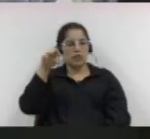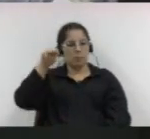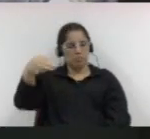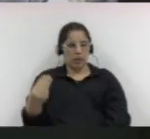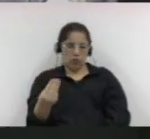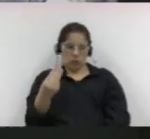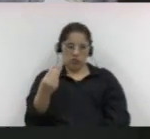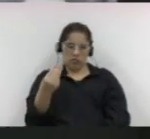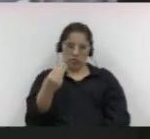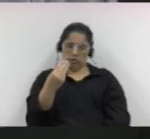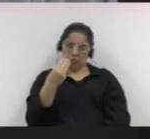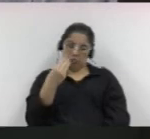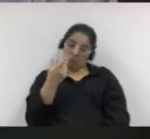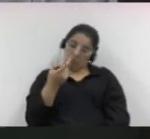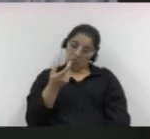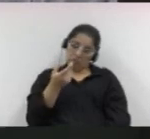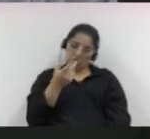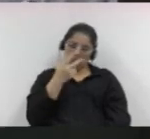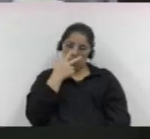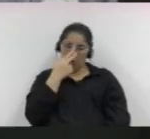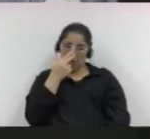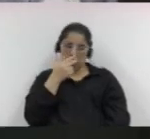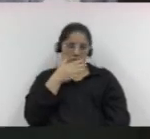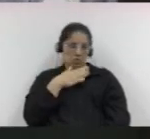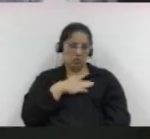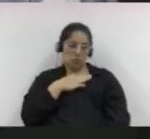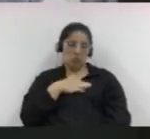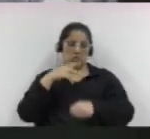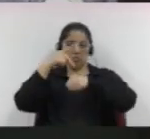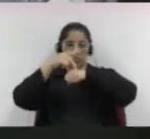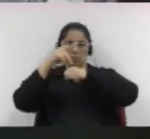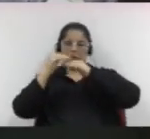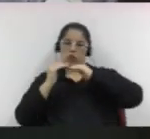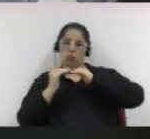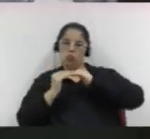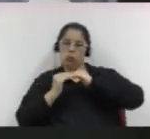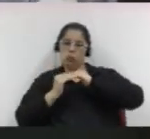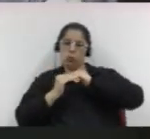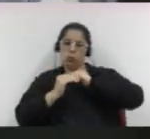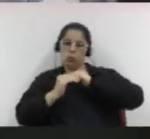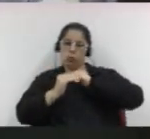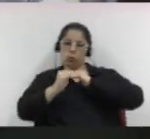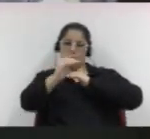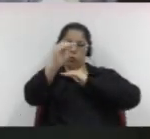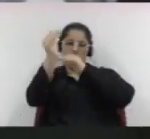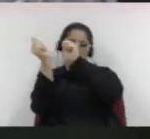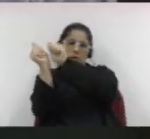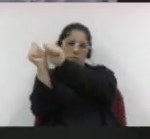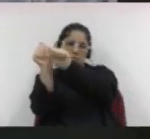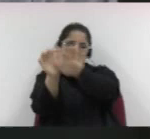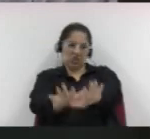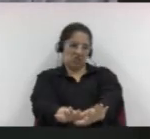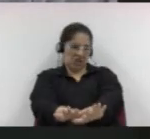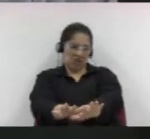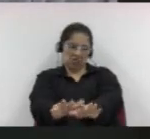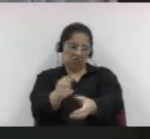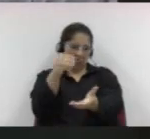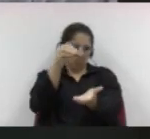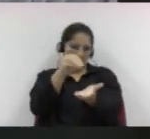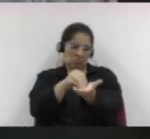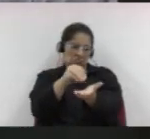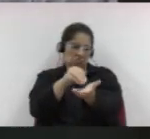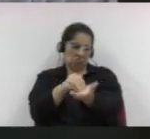como disse obra, para mim é um asfalto abandonado no meio da via rural,